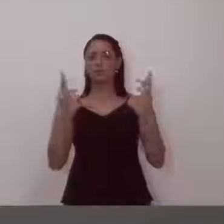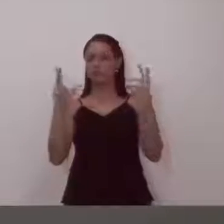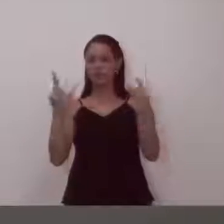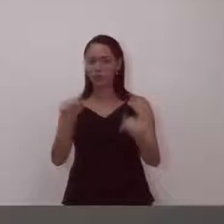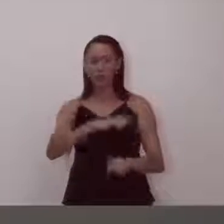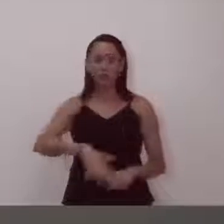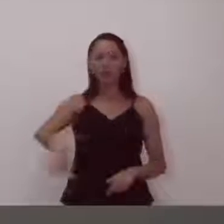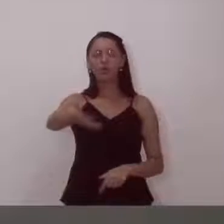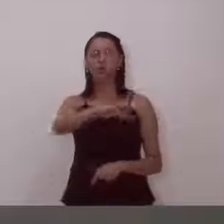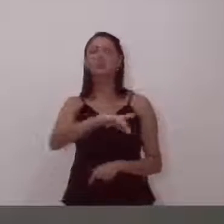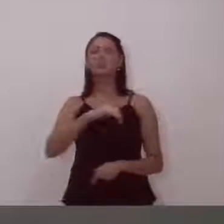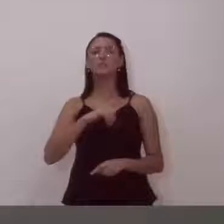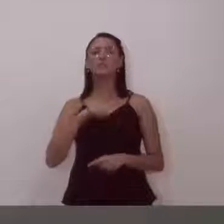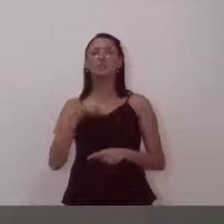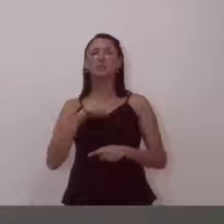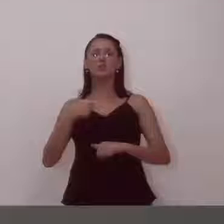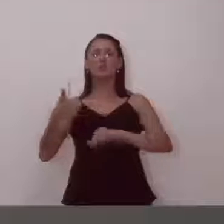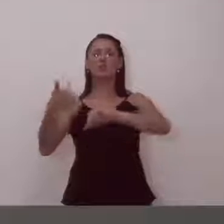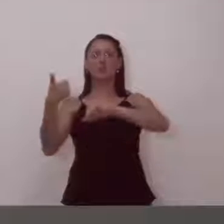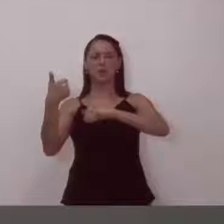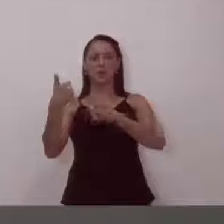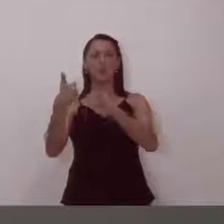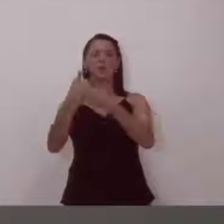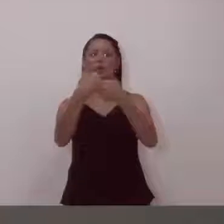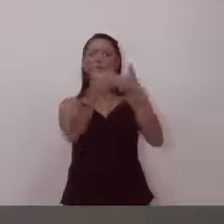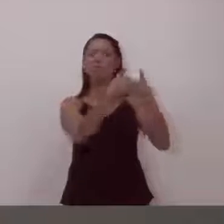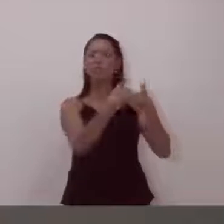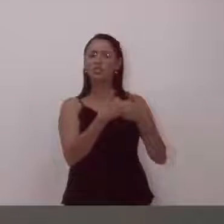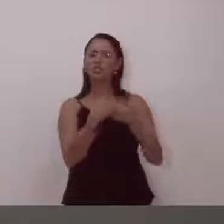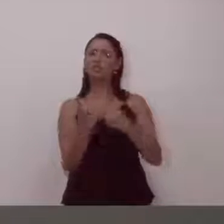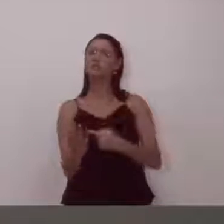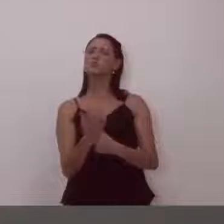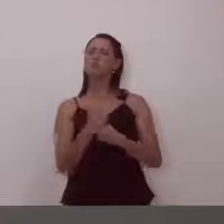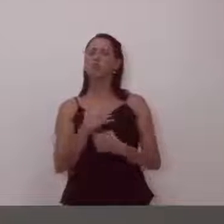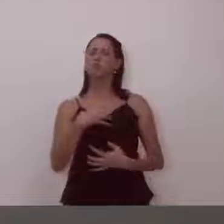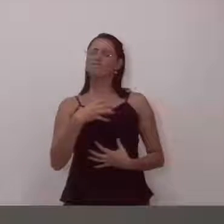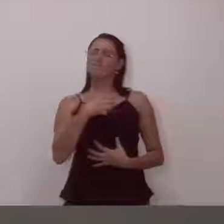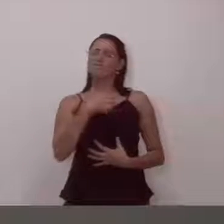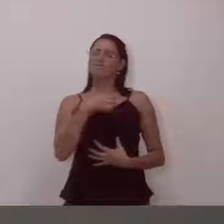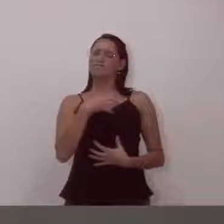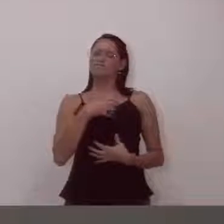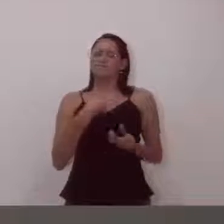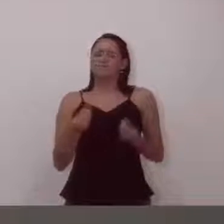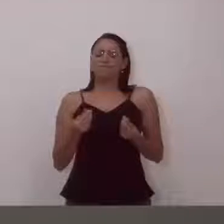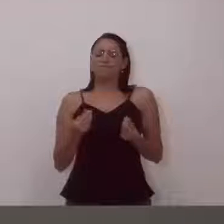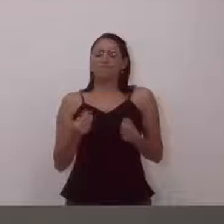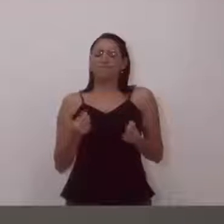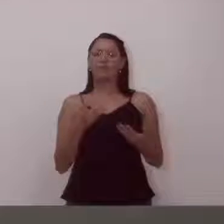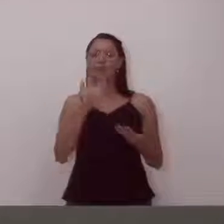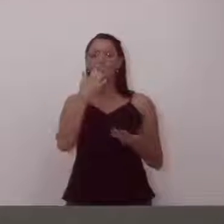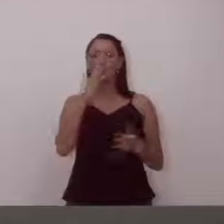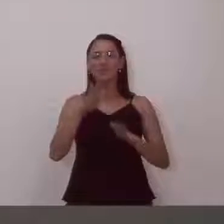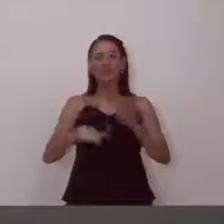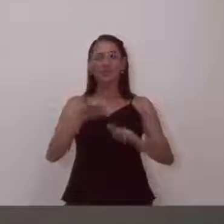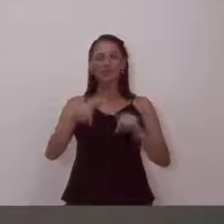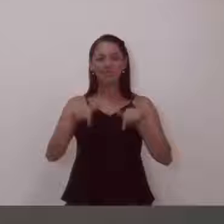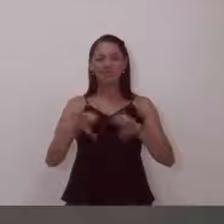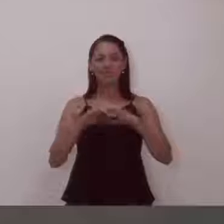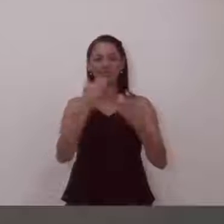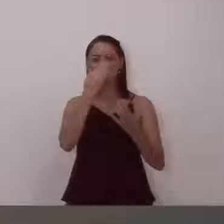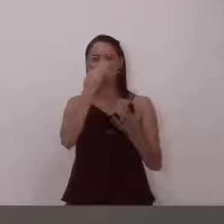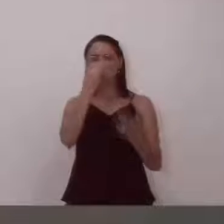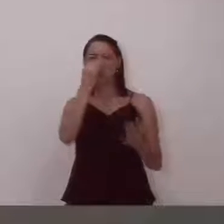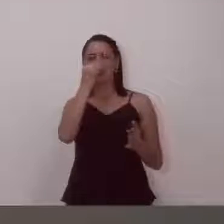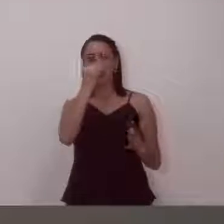aqui têm pontos positivos para passar para o Executivo. E me dá essa sensação de que, muitas vezes, essa casa é